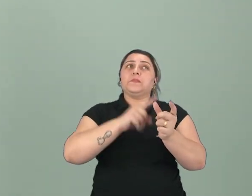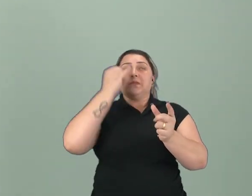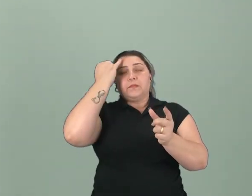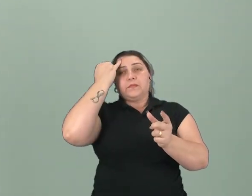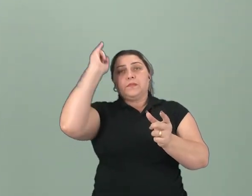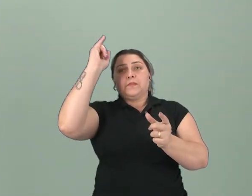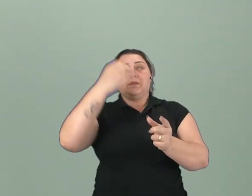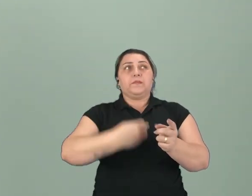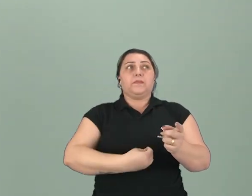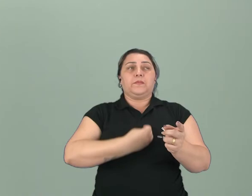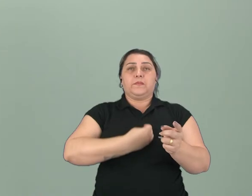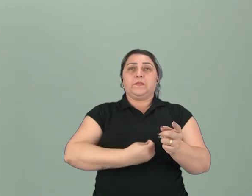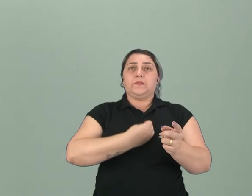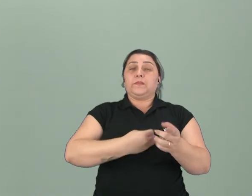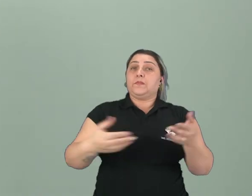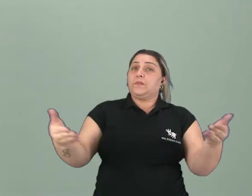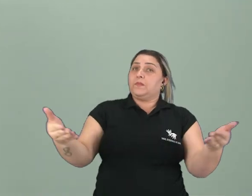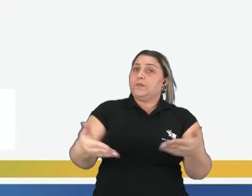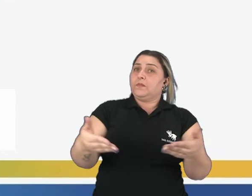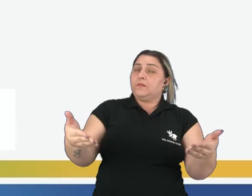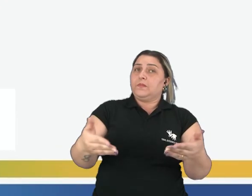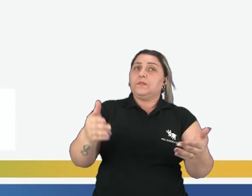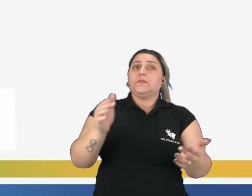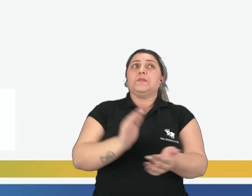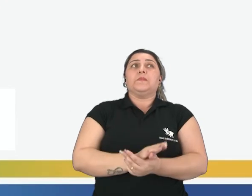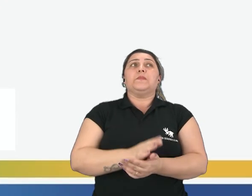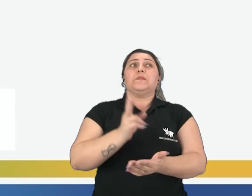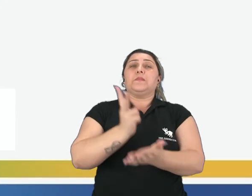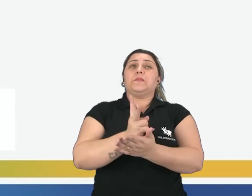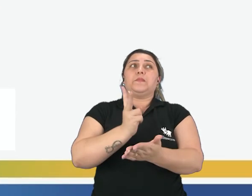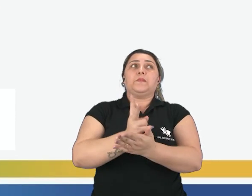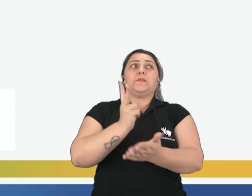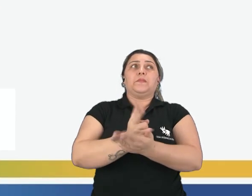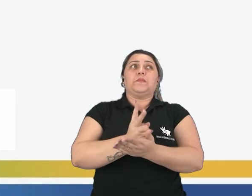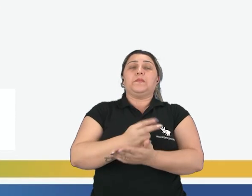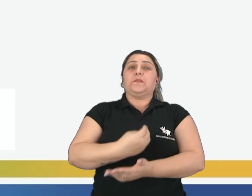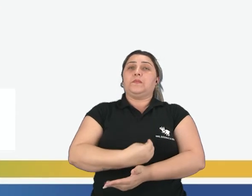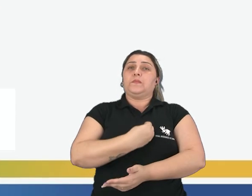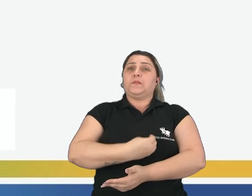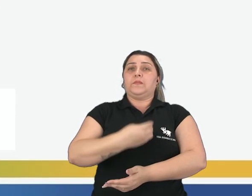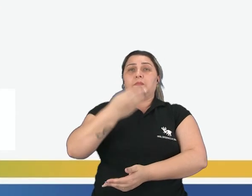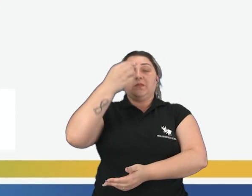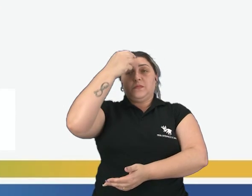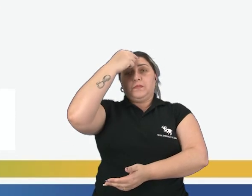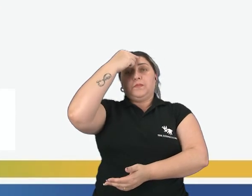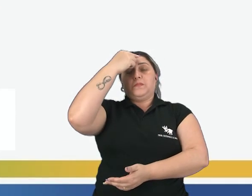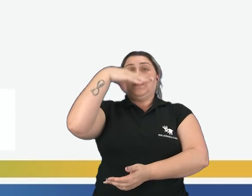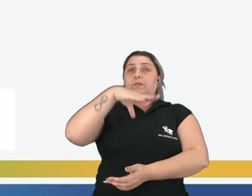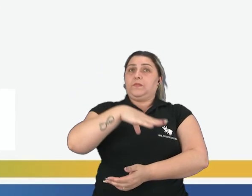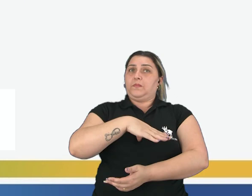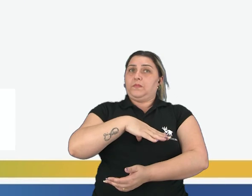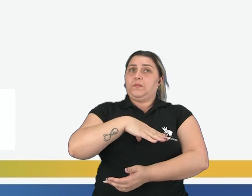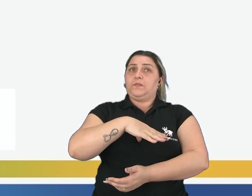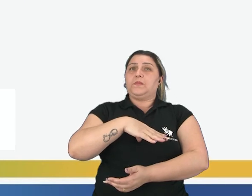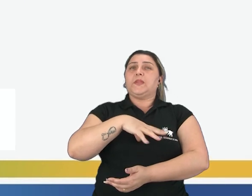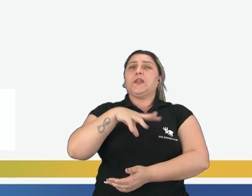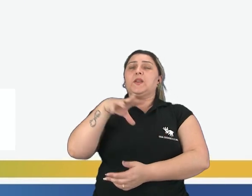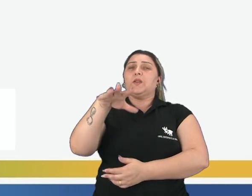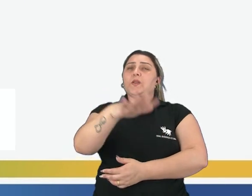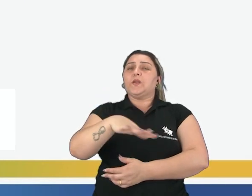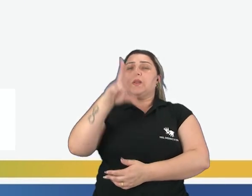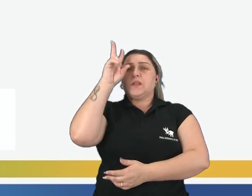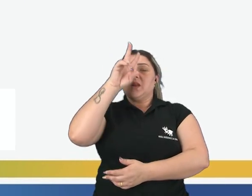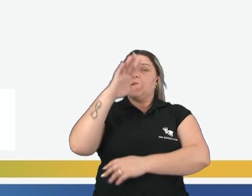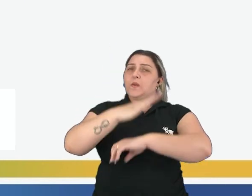ideia de presente. Hoje, ela permanece viva na memória da cidade. Todos se lembram